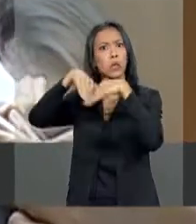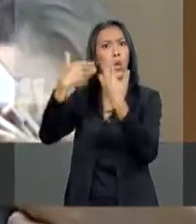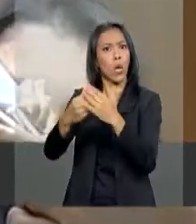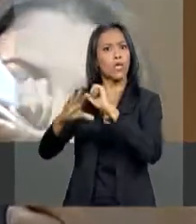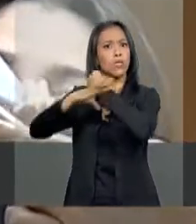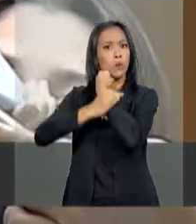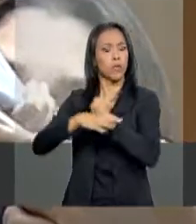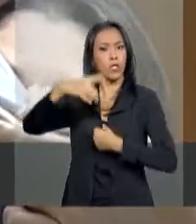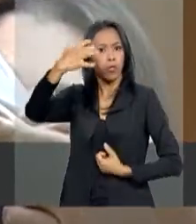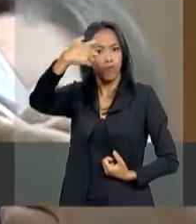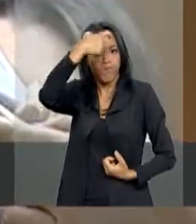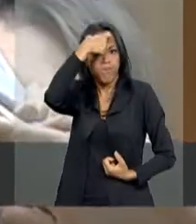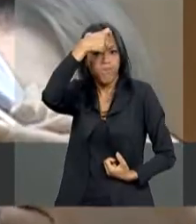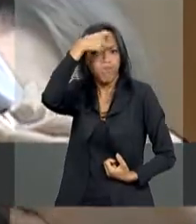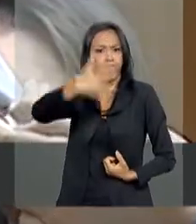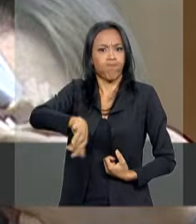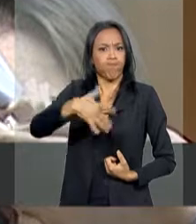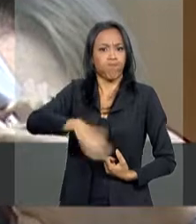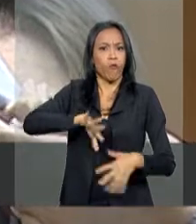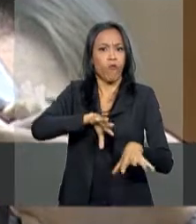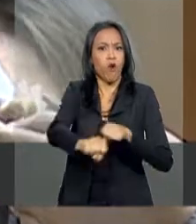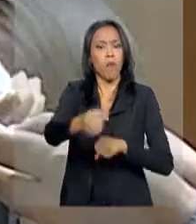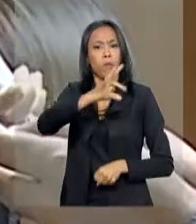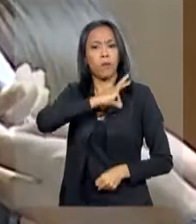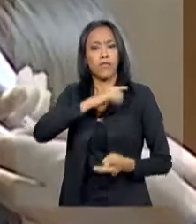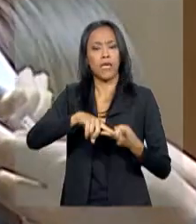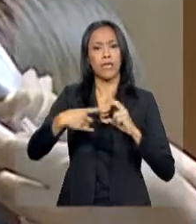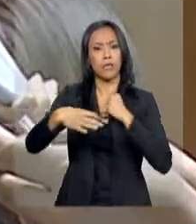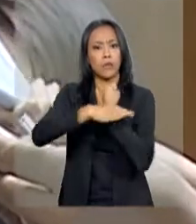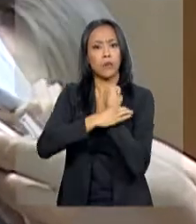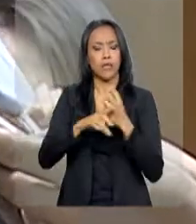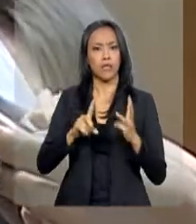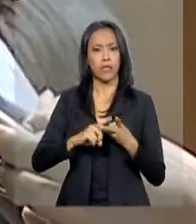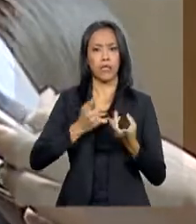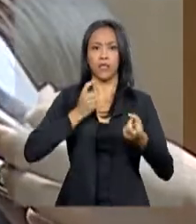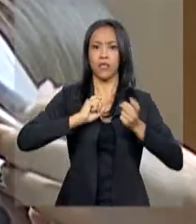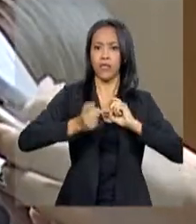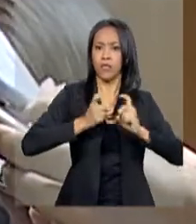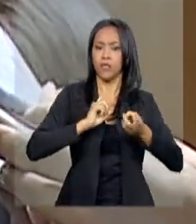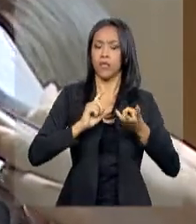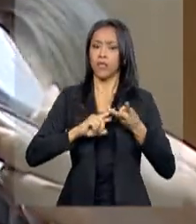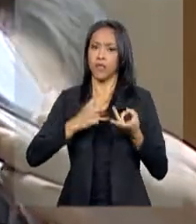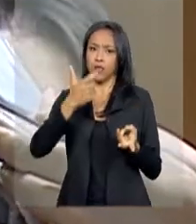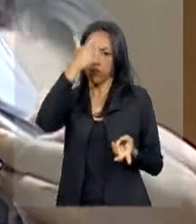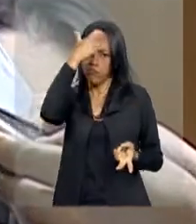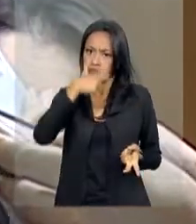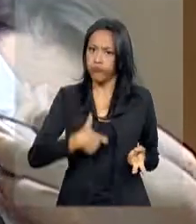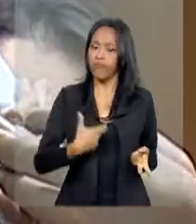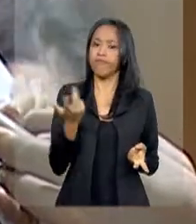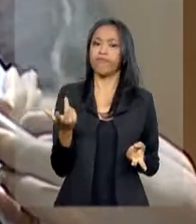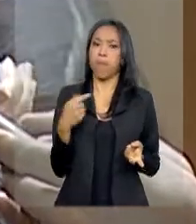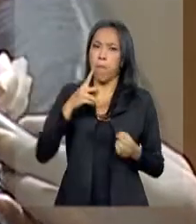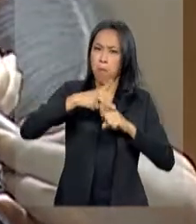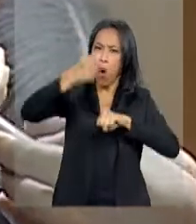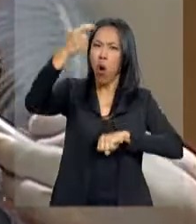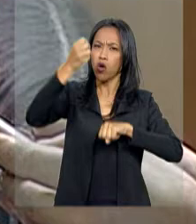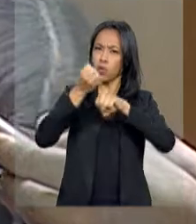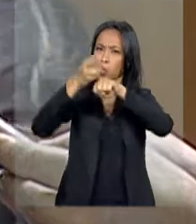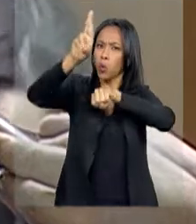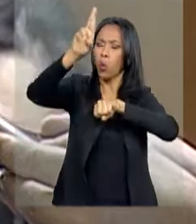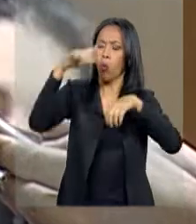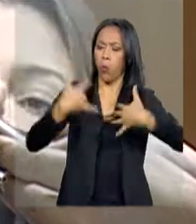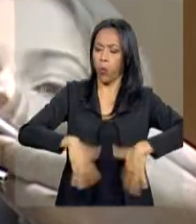para formar policiais segurança técnicos gestores em segurança em nível de graduação pós-graduação e doutorado